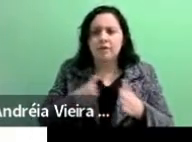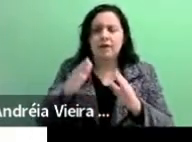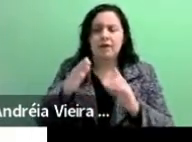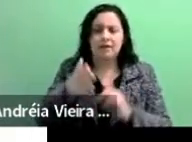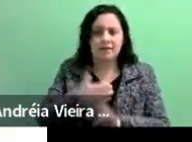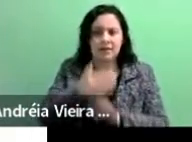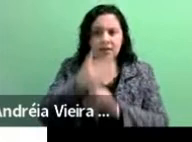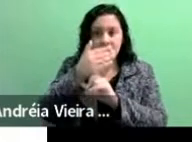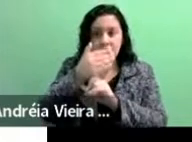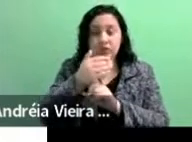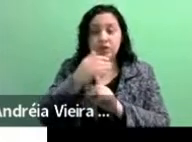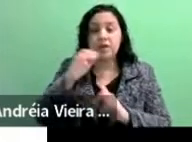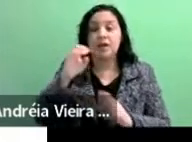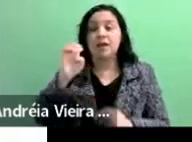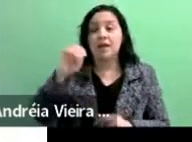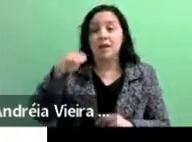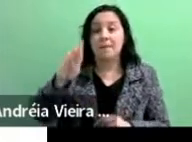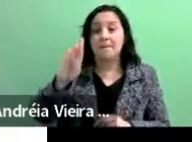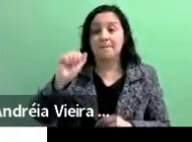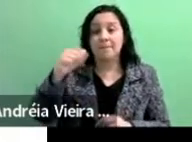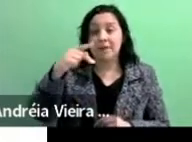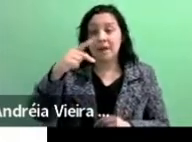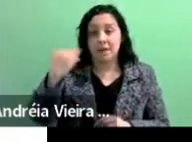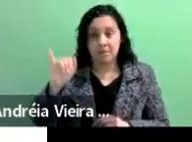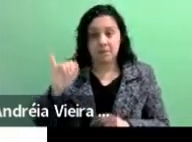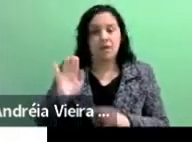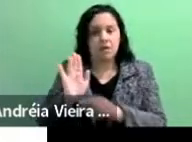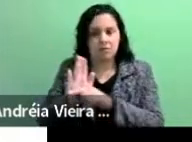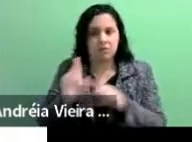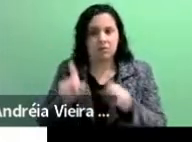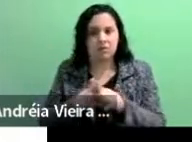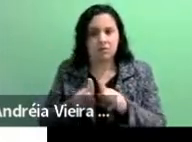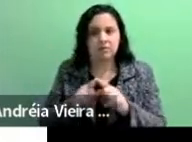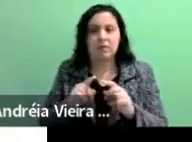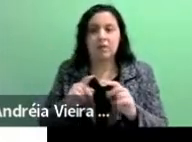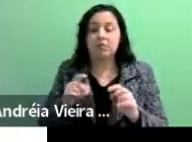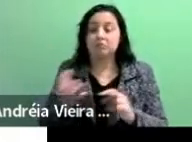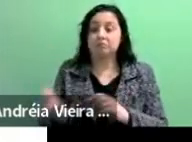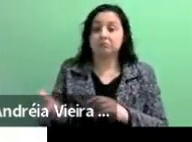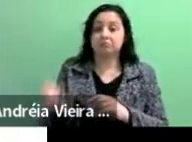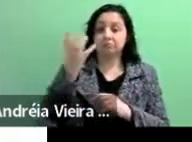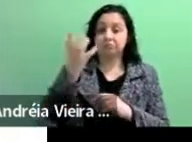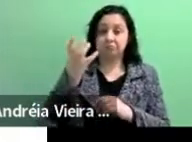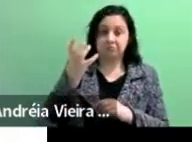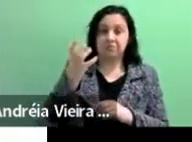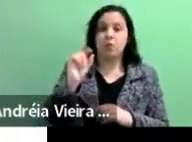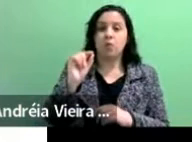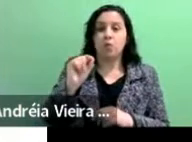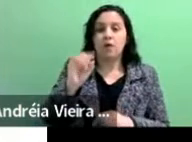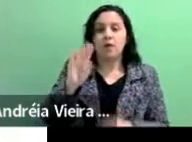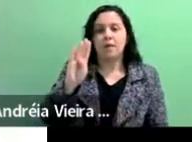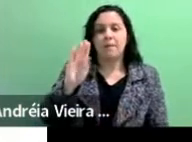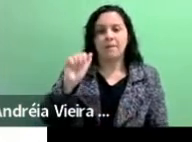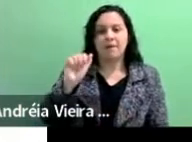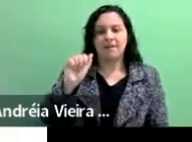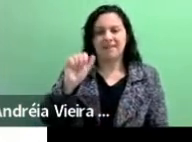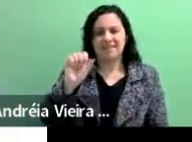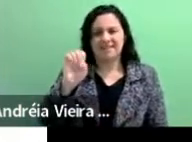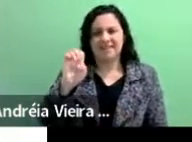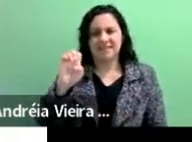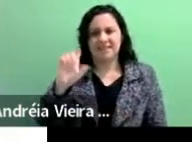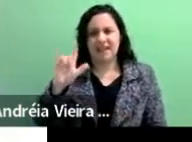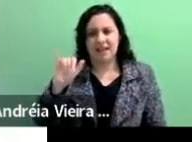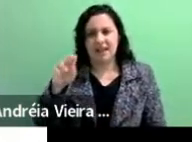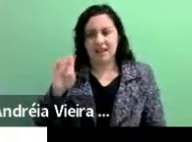Embrapi tem apoiado. E aí se destaca o Basic Fund Alliance, eu vou comentar um pouquinho sobre ele, os centros de competência e as redes que